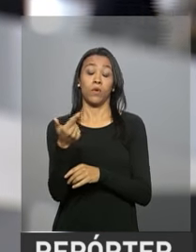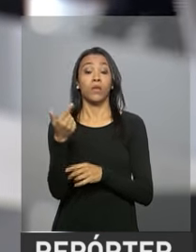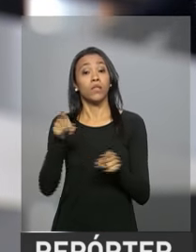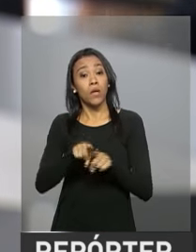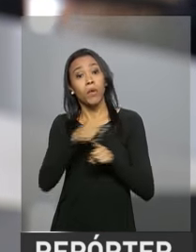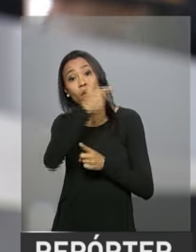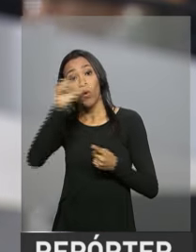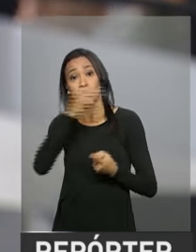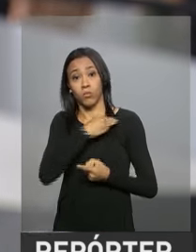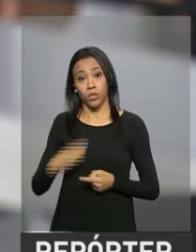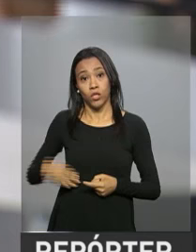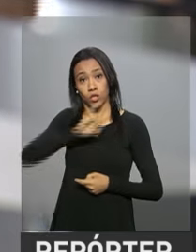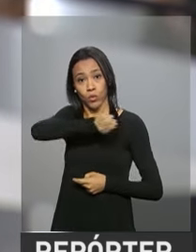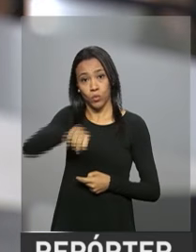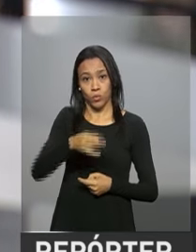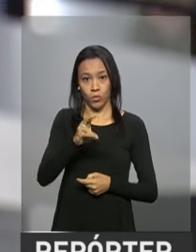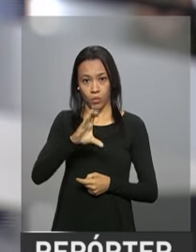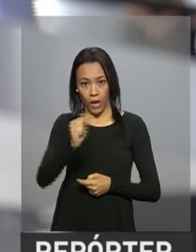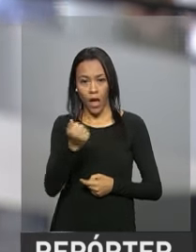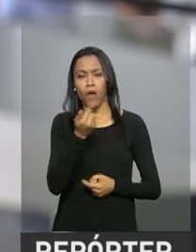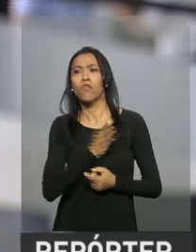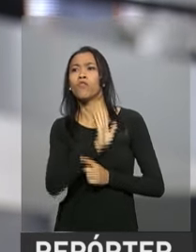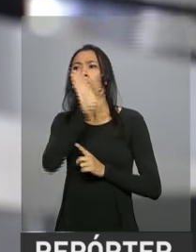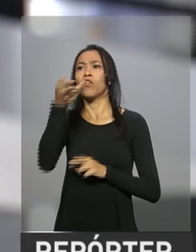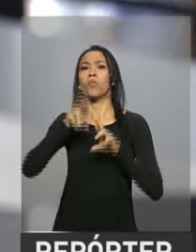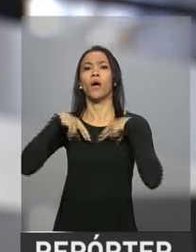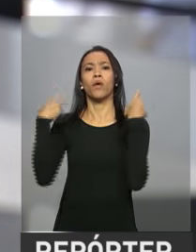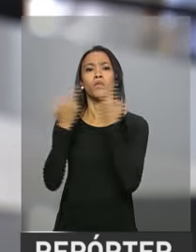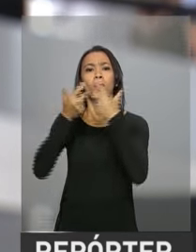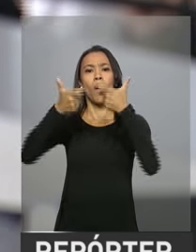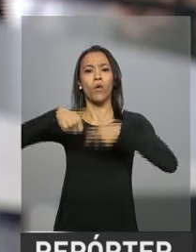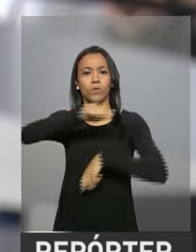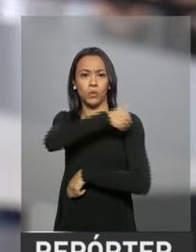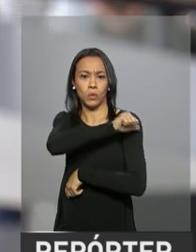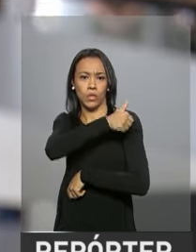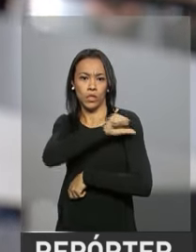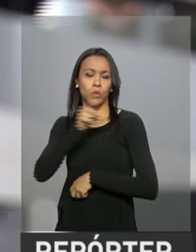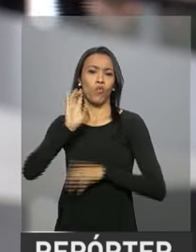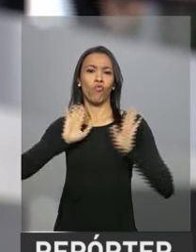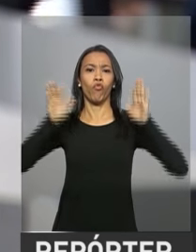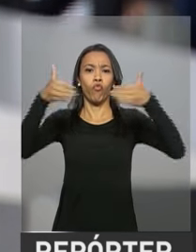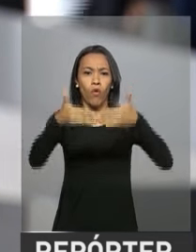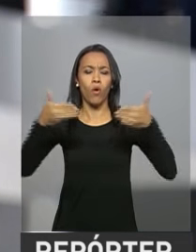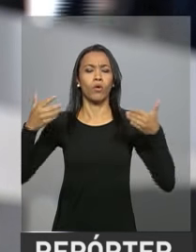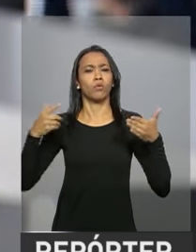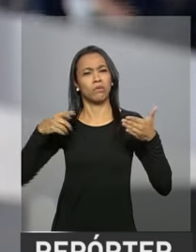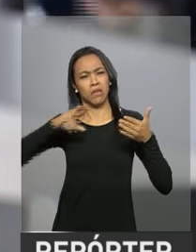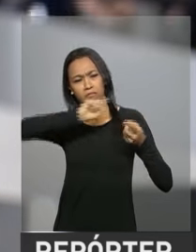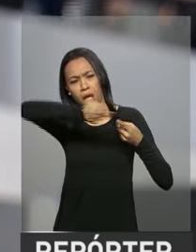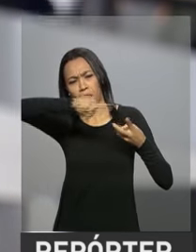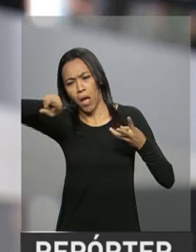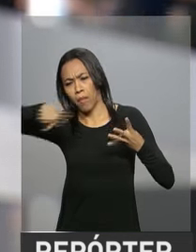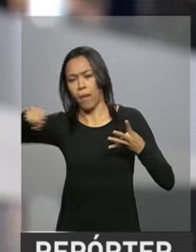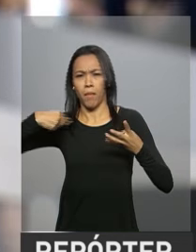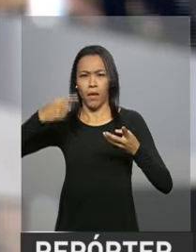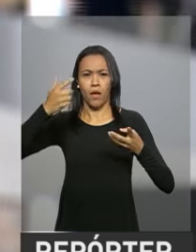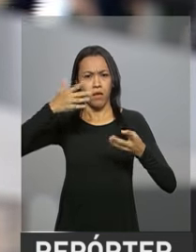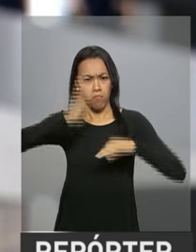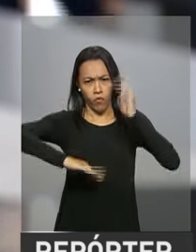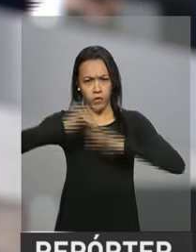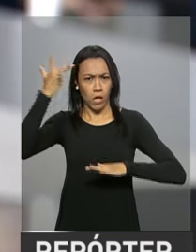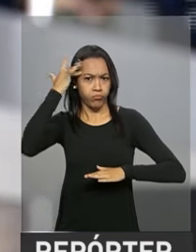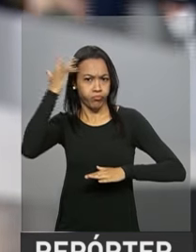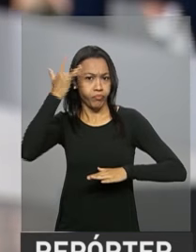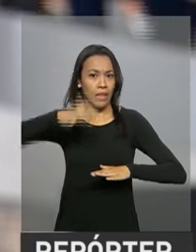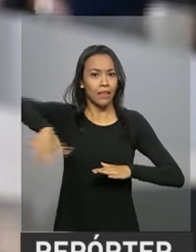participa na sede do BNDS no Rio de Janeiro de um fórum Nacional acompanhado por economistas de todo o país o